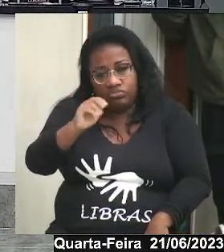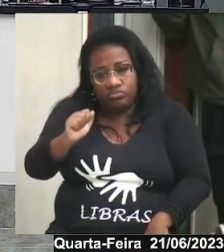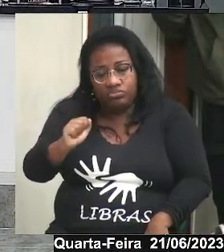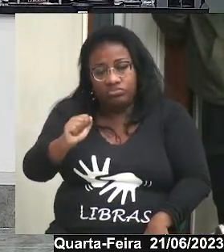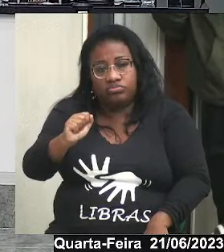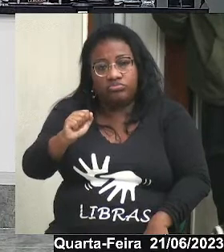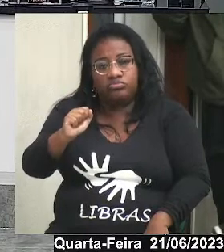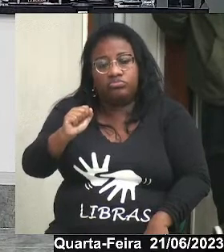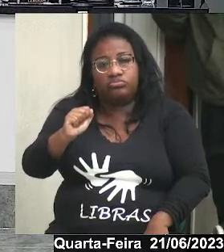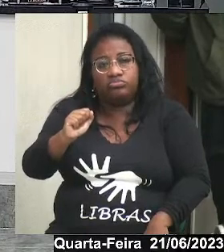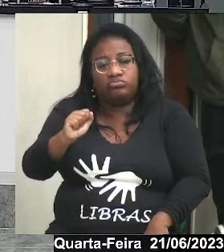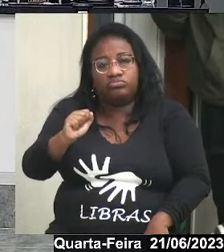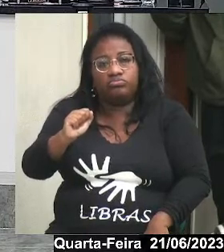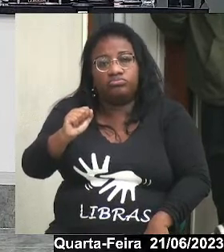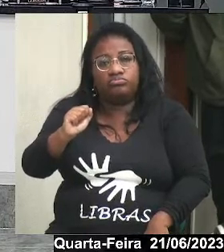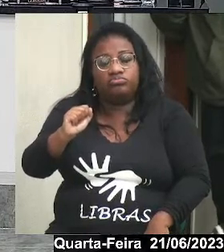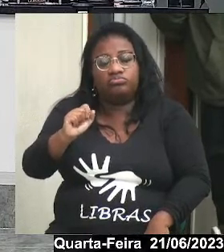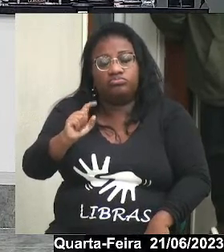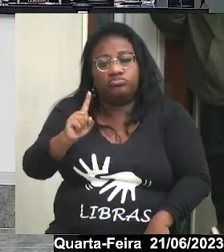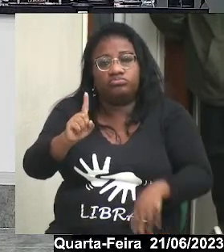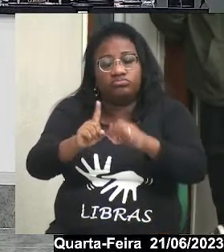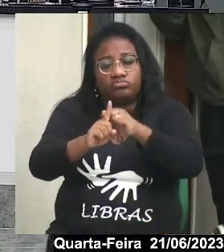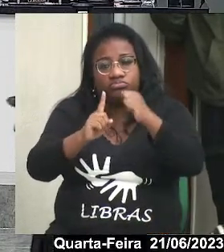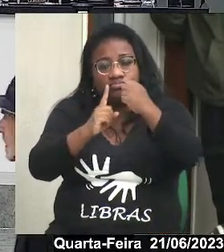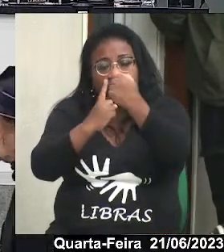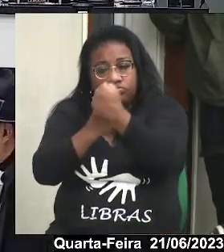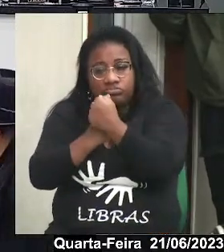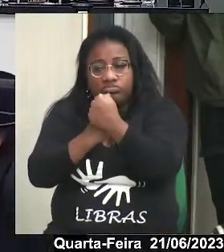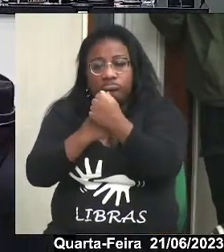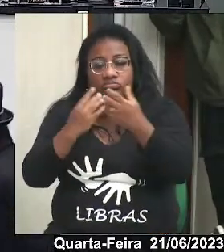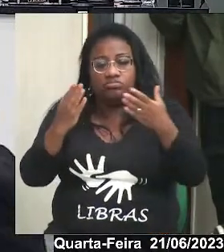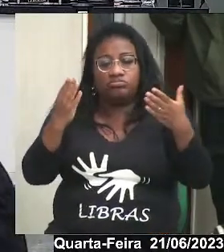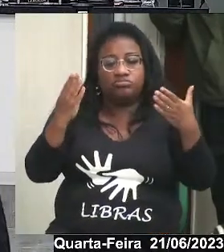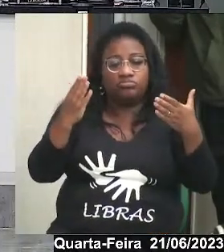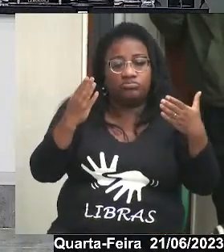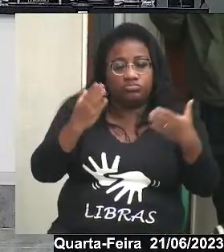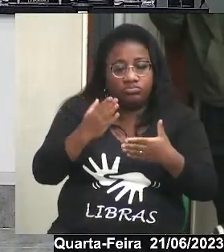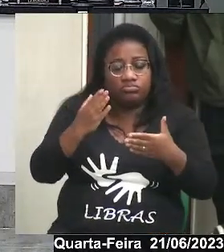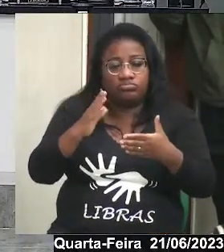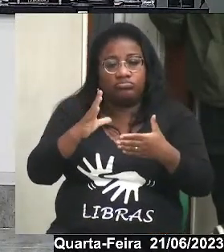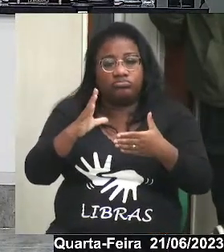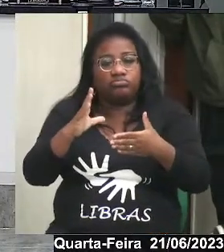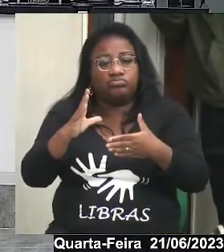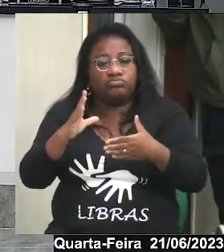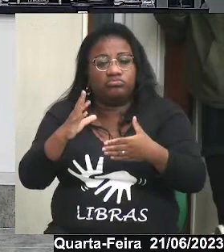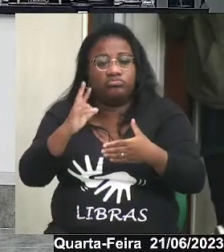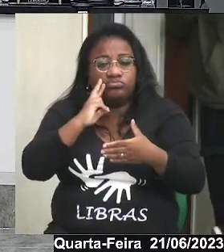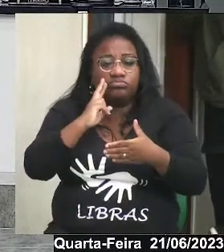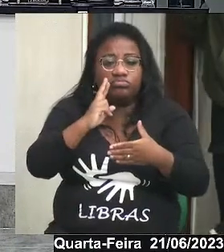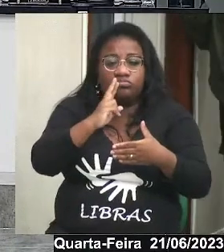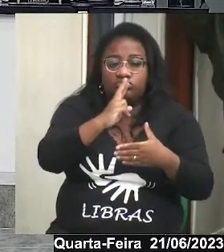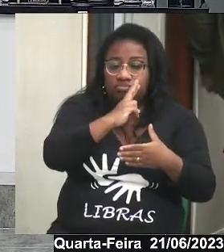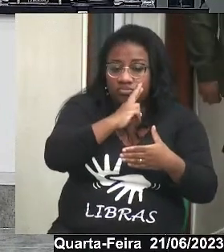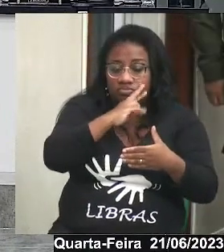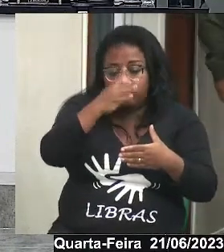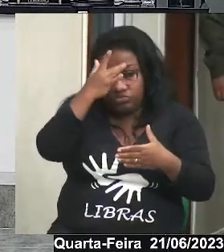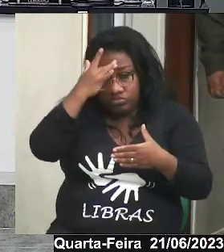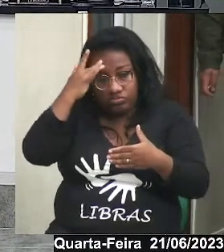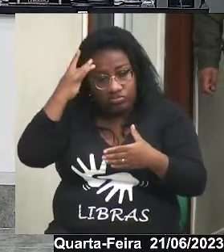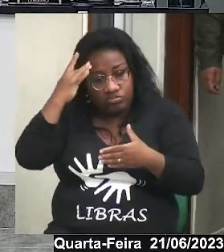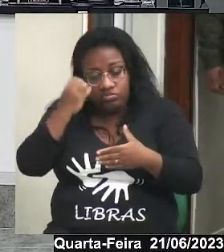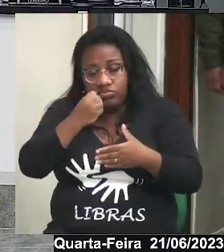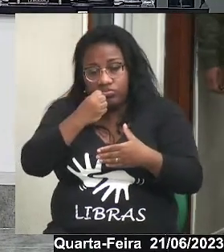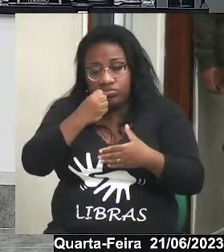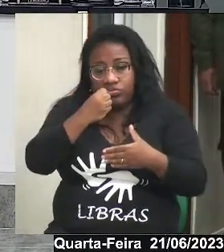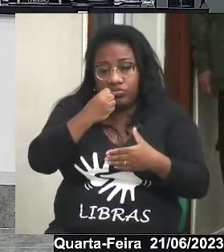Desenvolvimento Social, e levei algumas demandas para ele. Inclusive essa demanda do restaurante popular passar a ser o Bom